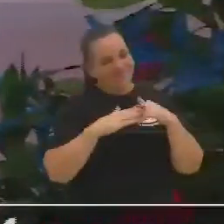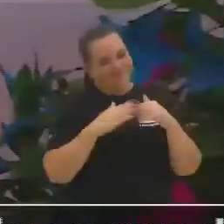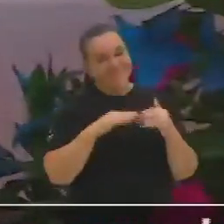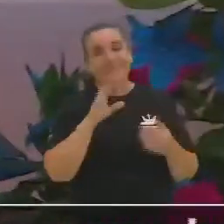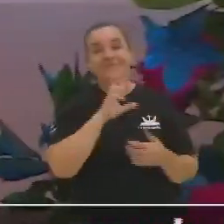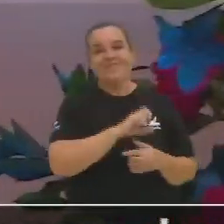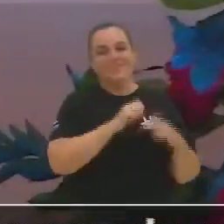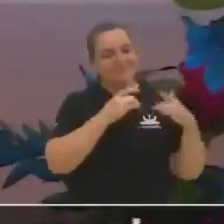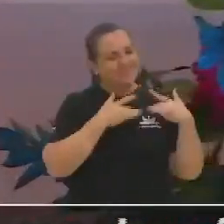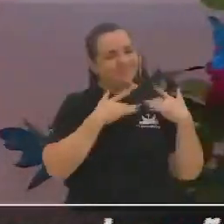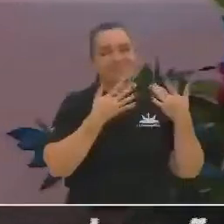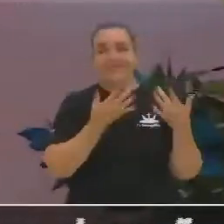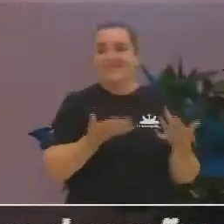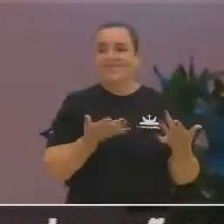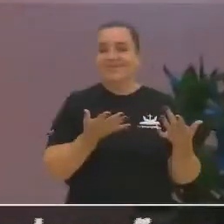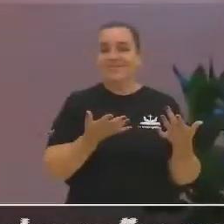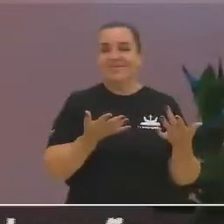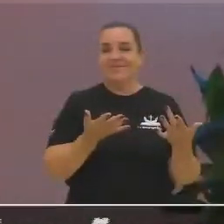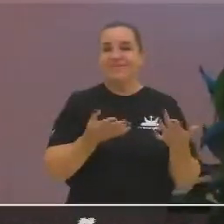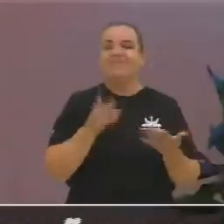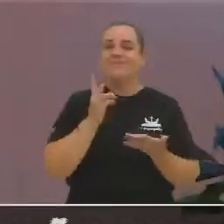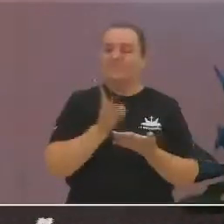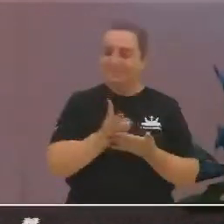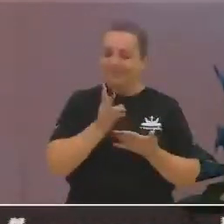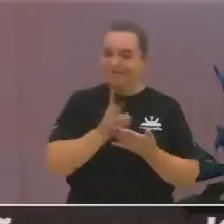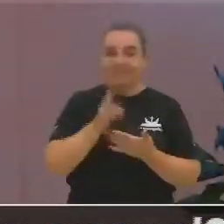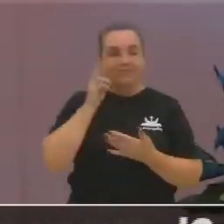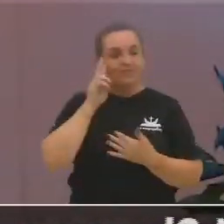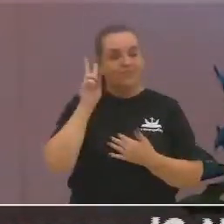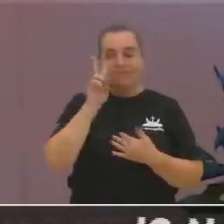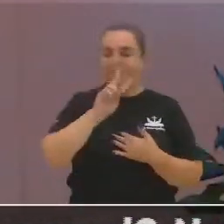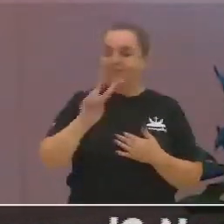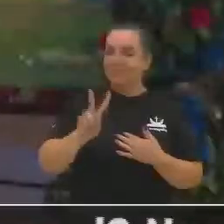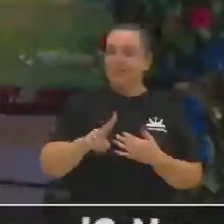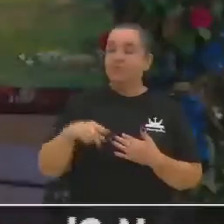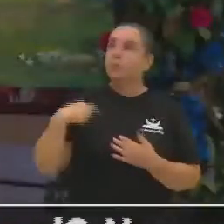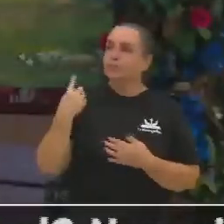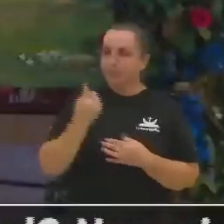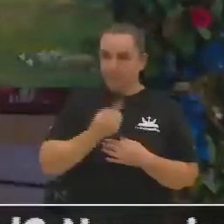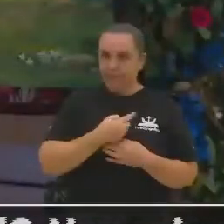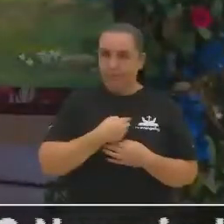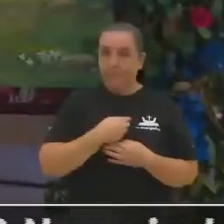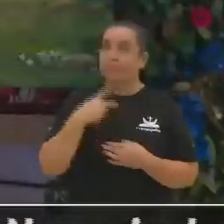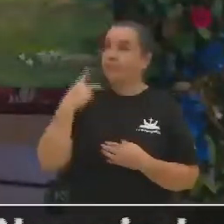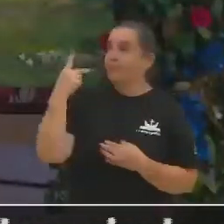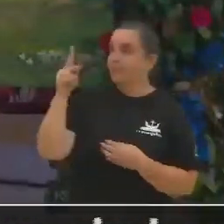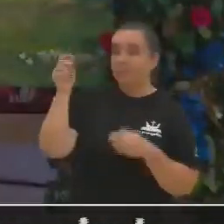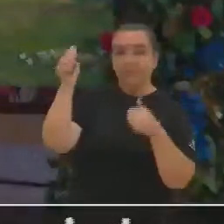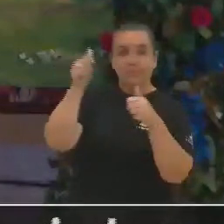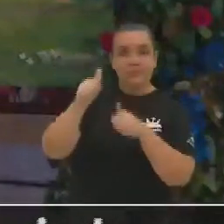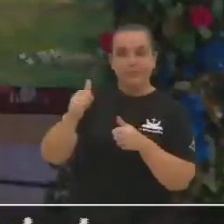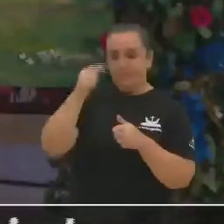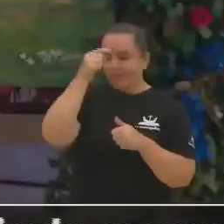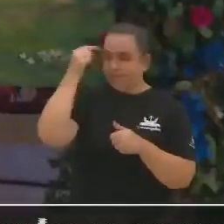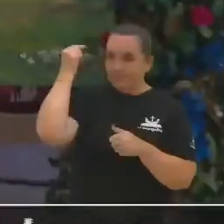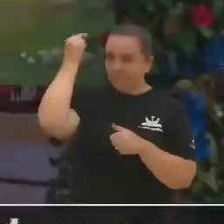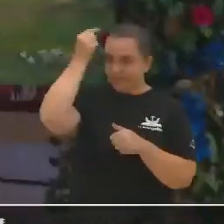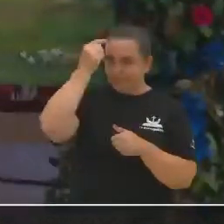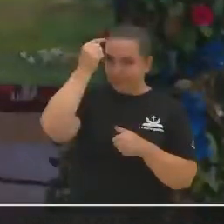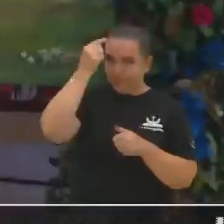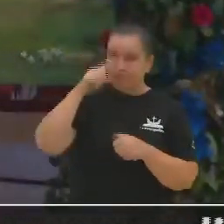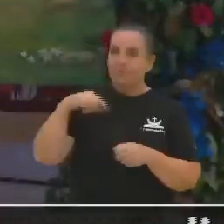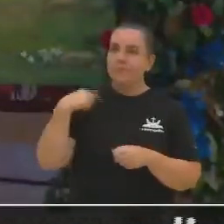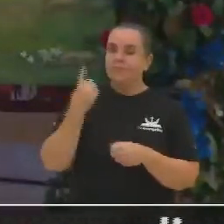e misericórdia esteja sempre voltado para nós. Que tua imagem sagrada